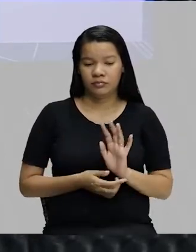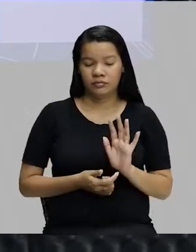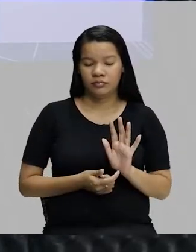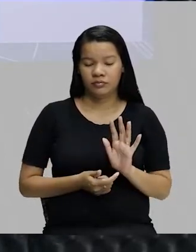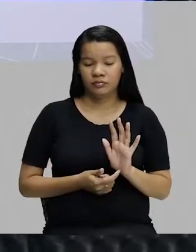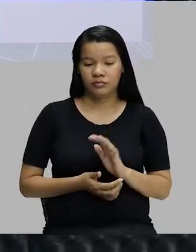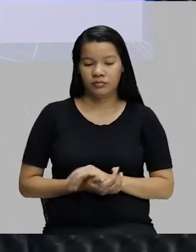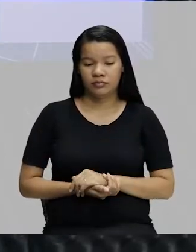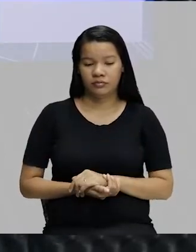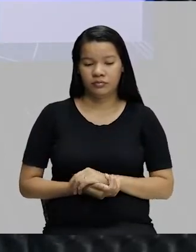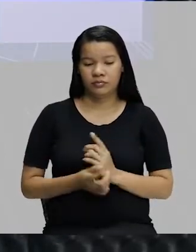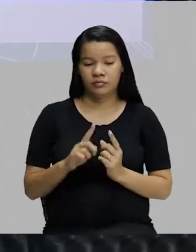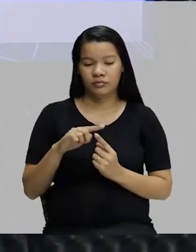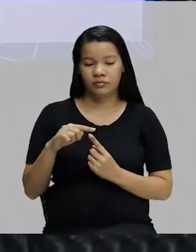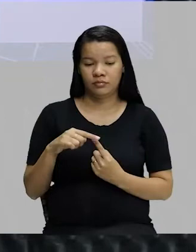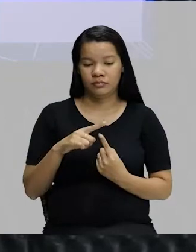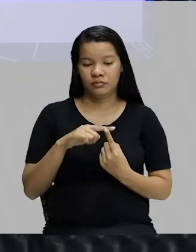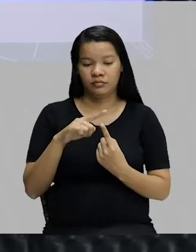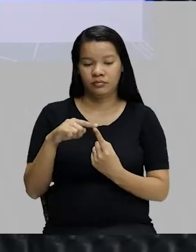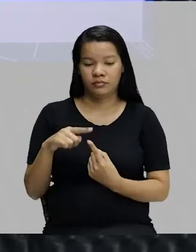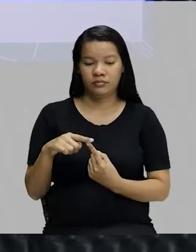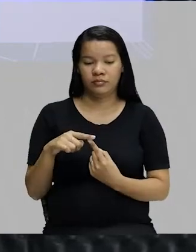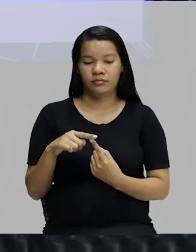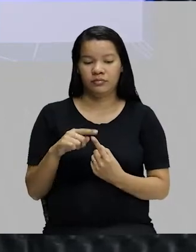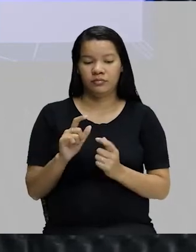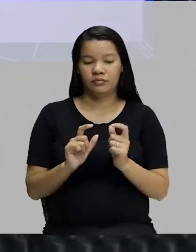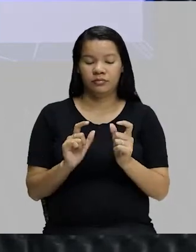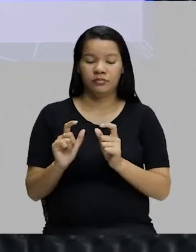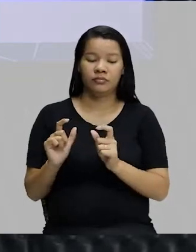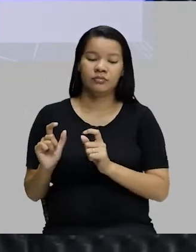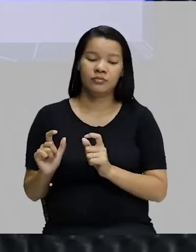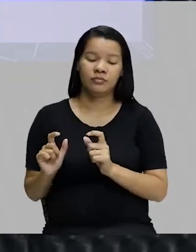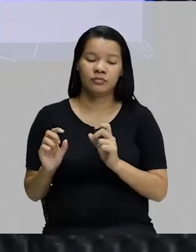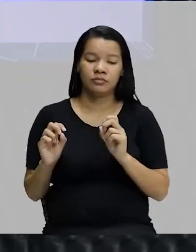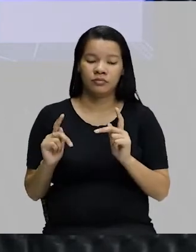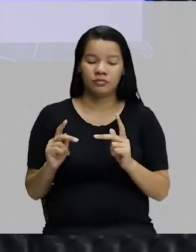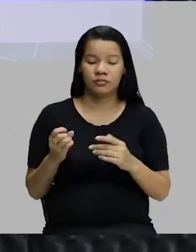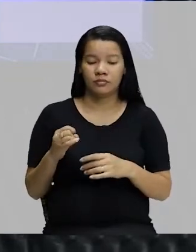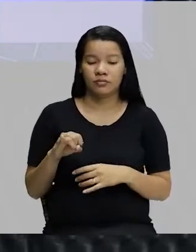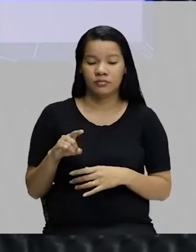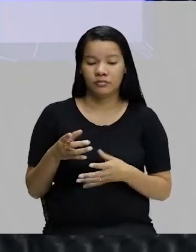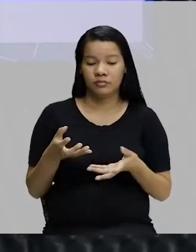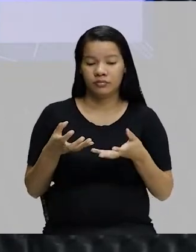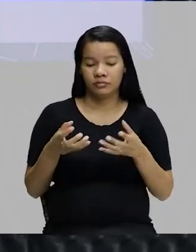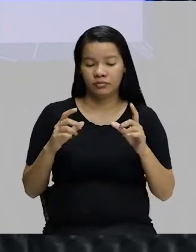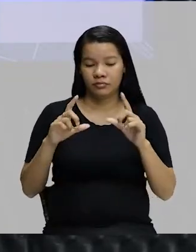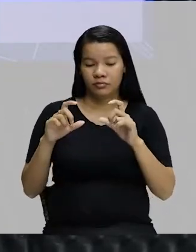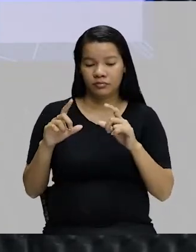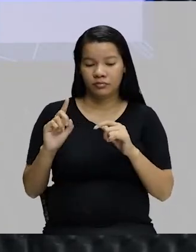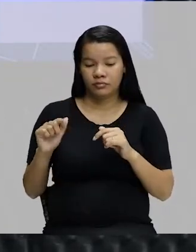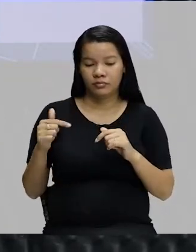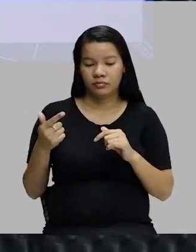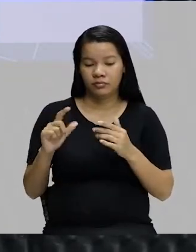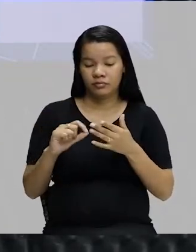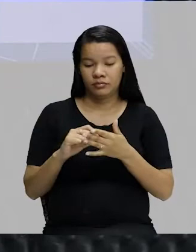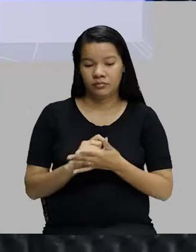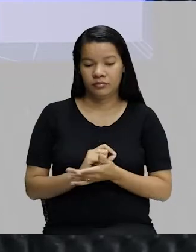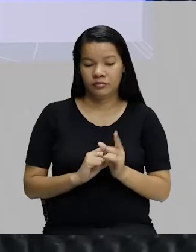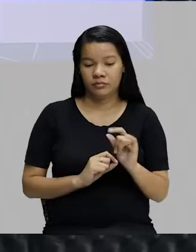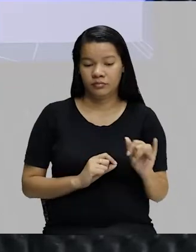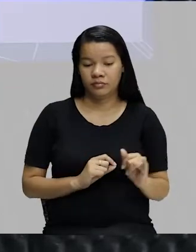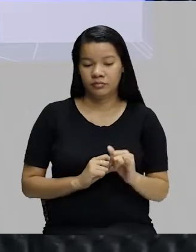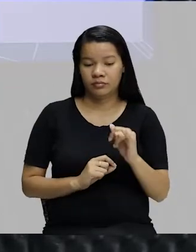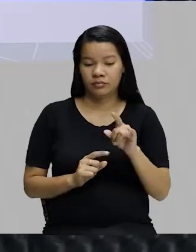mostrando os tipos de partículas, certo? Se você quiser printar e depois passar para o caderno, é